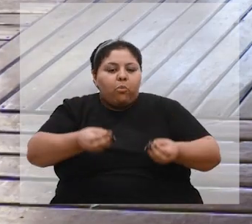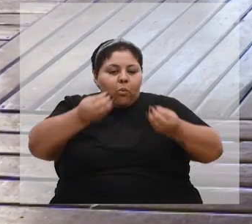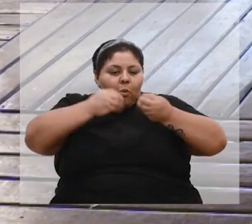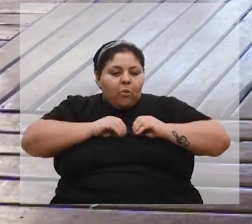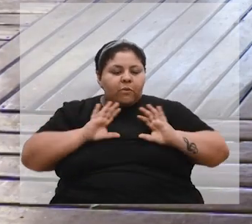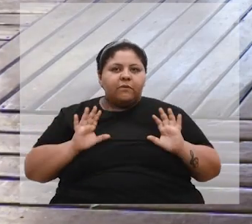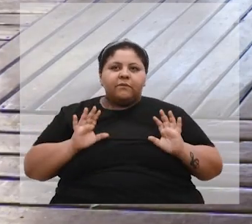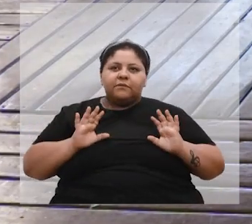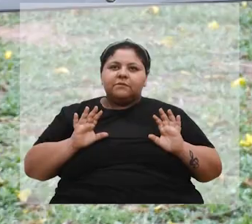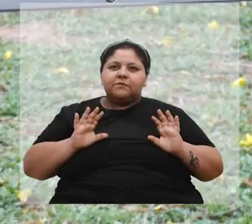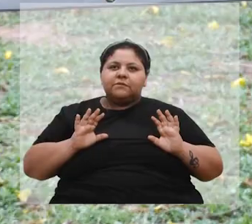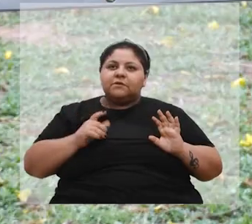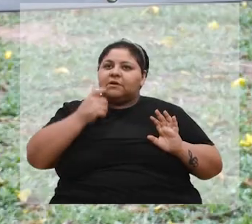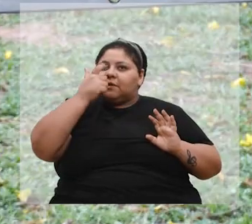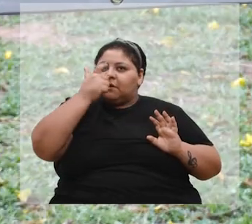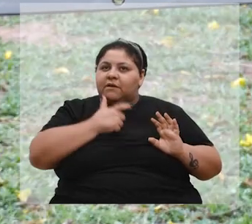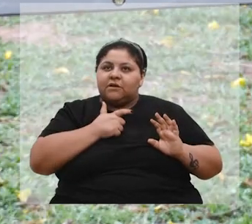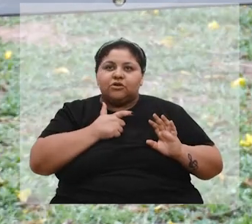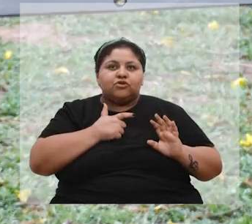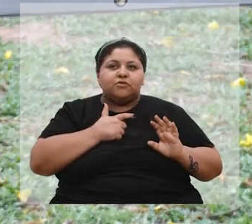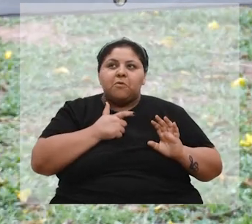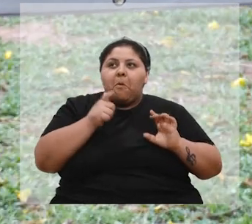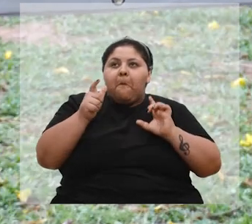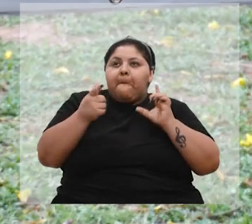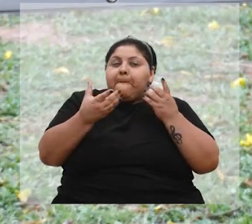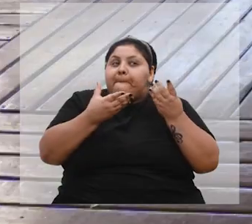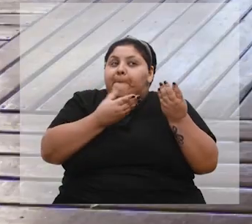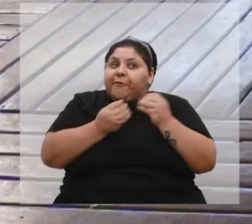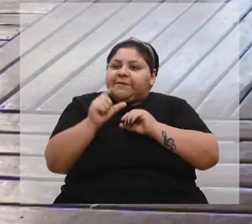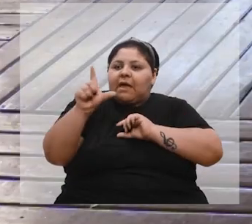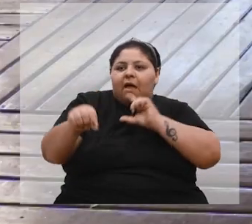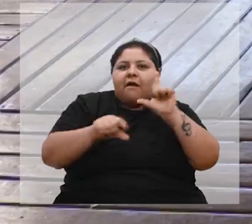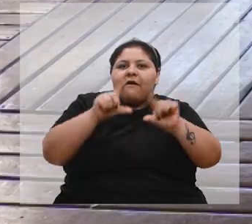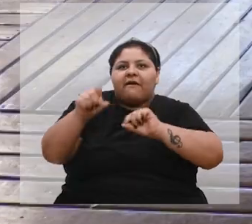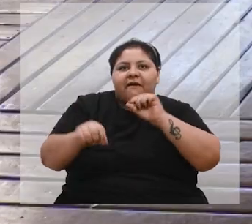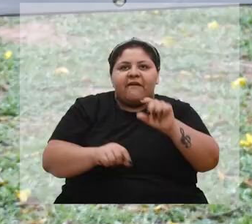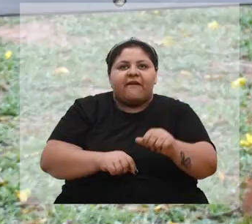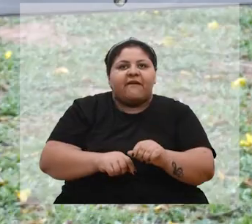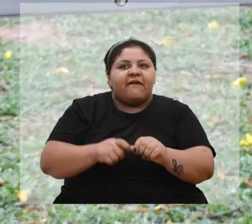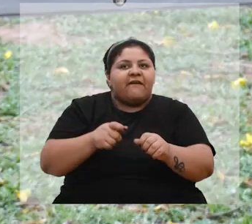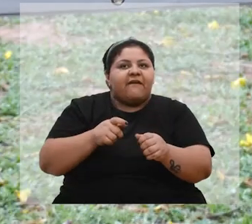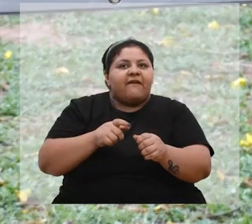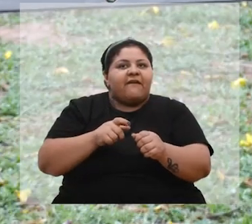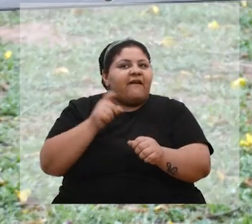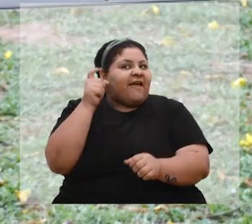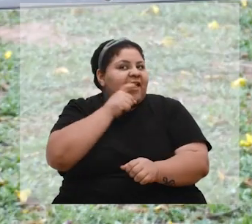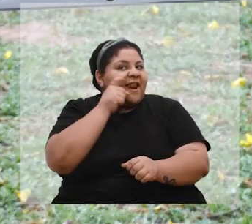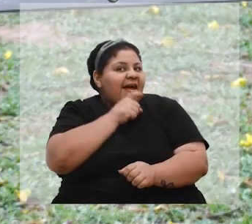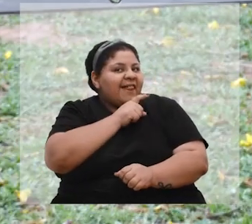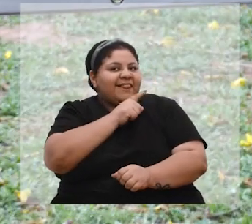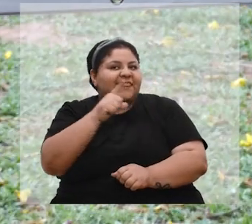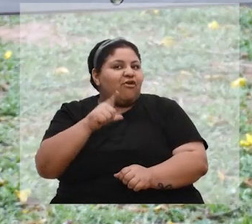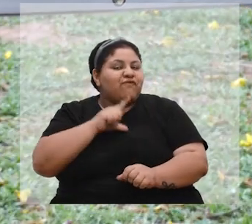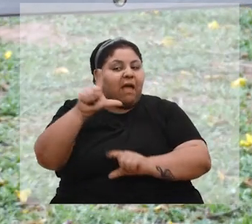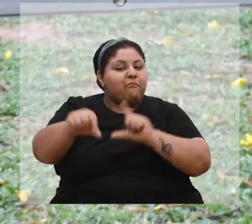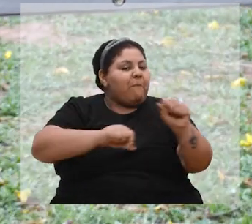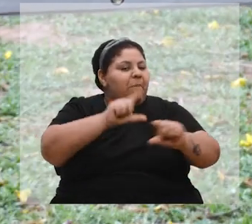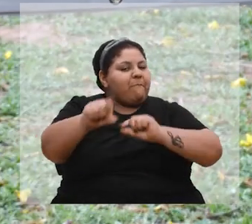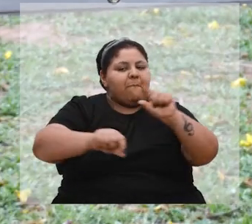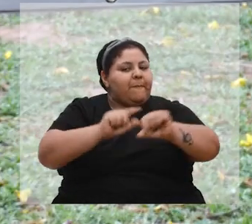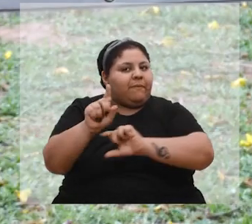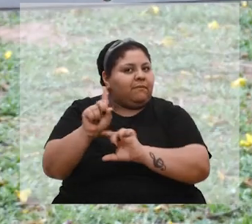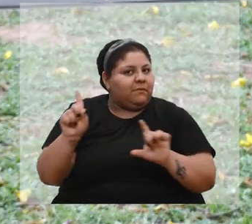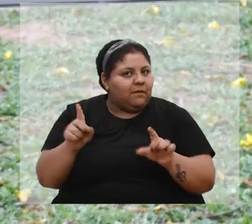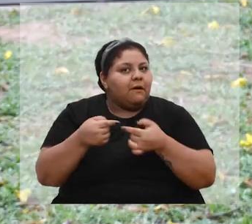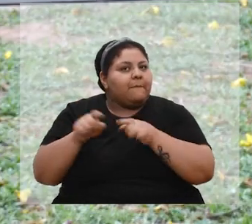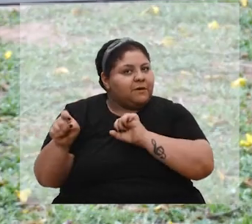quero ser dentro disso tudo? Parece muita opção. Parece muita opção, né? E é fake, porque não tem tanta opção assim. Não dá